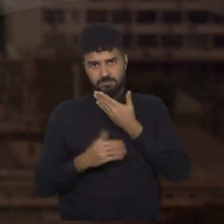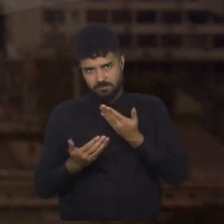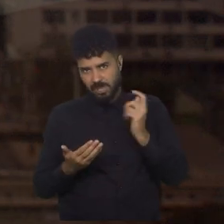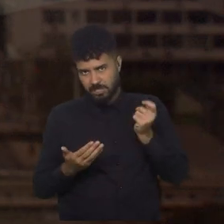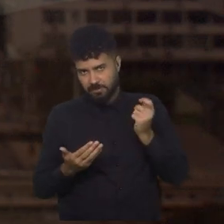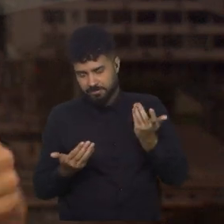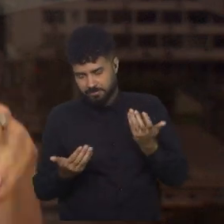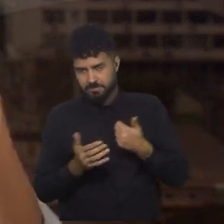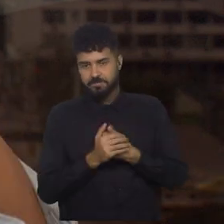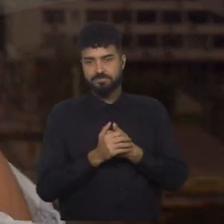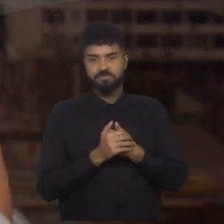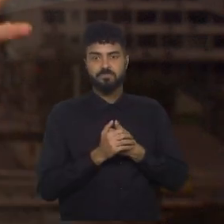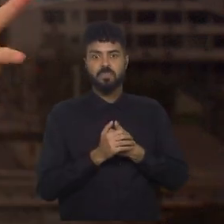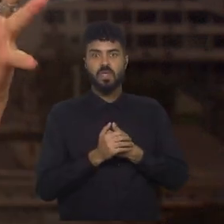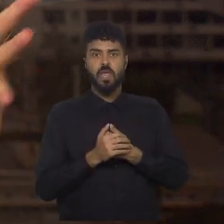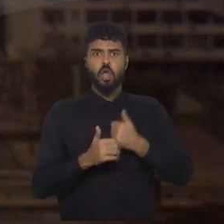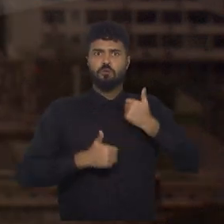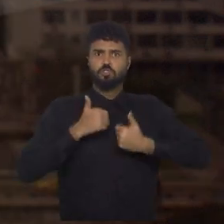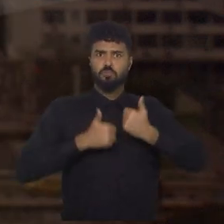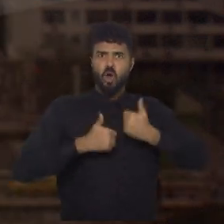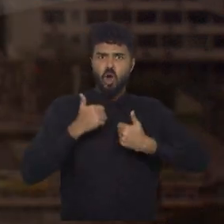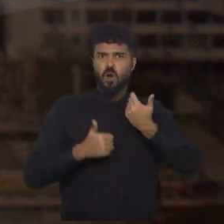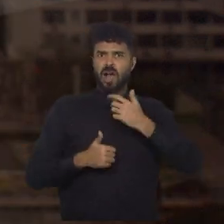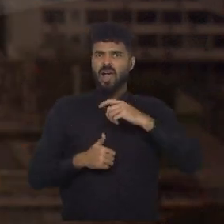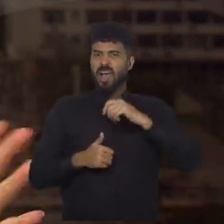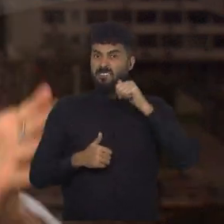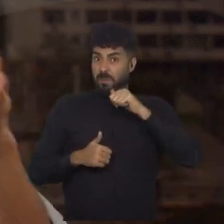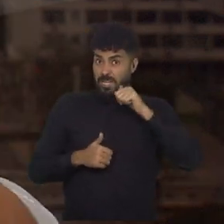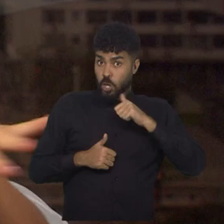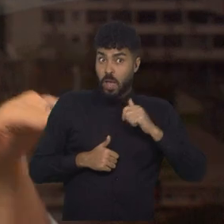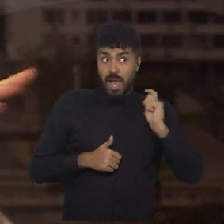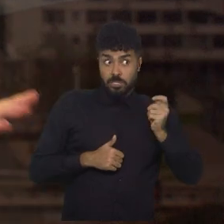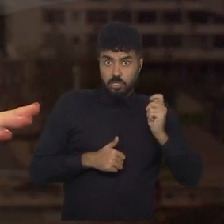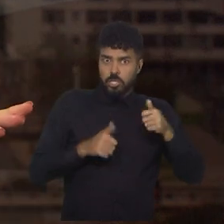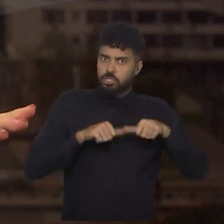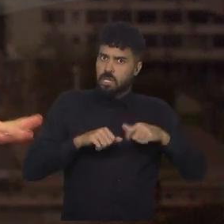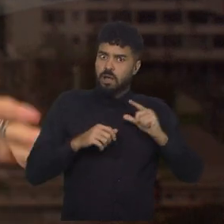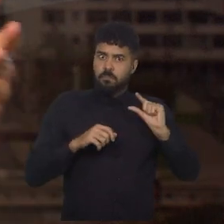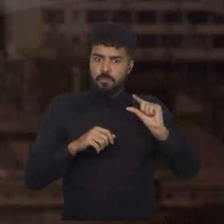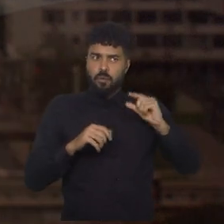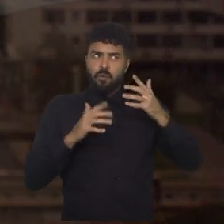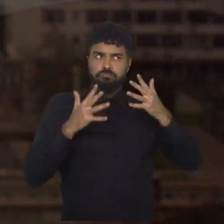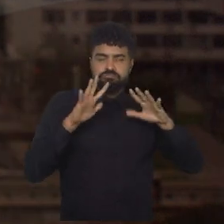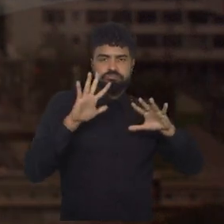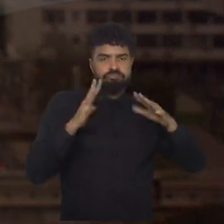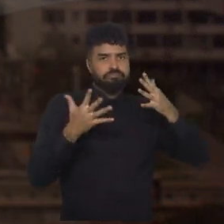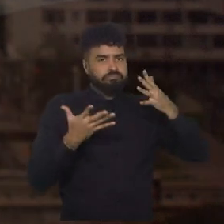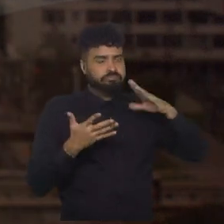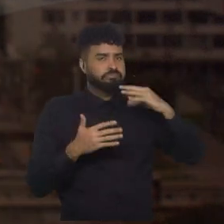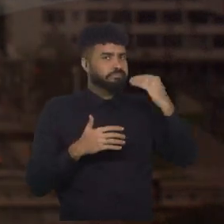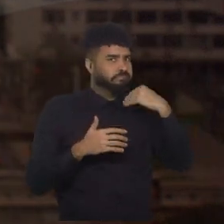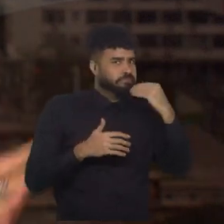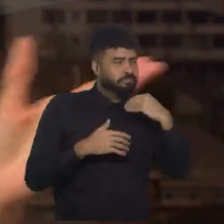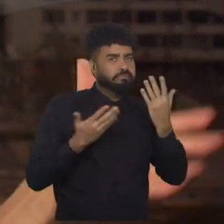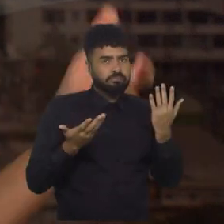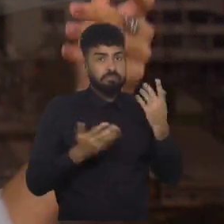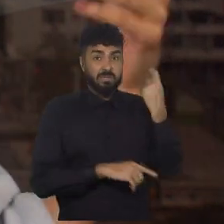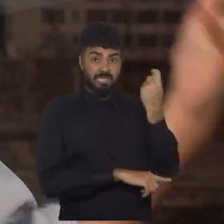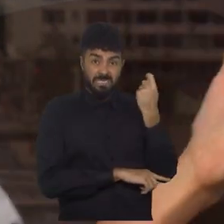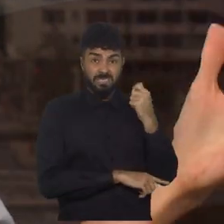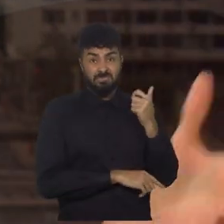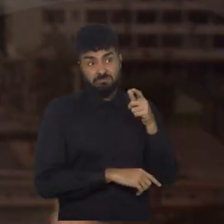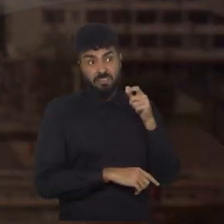a Argentina. E é o futebol argentino feminino também vem patinando. Tanto que a seleção não vem como